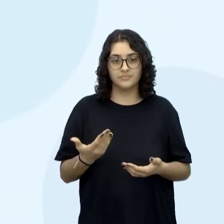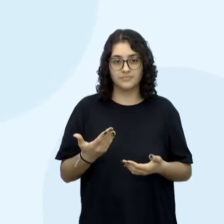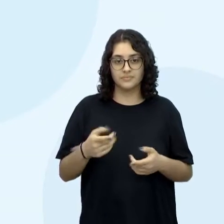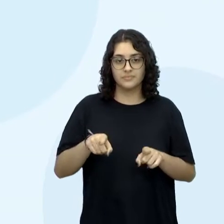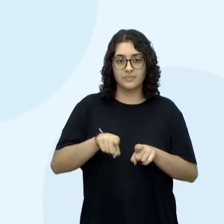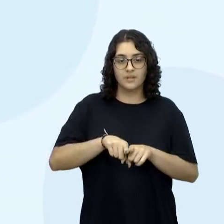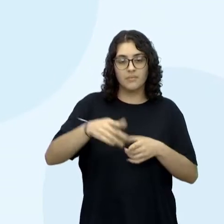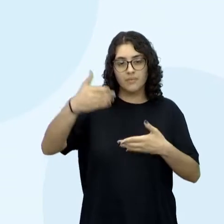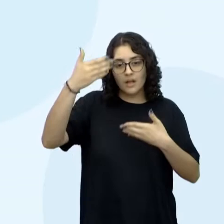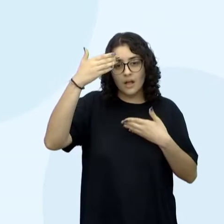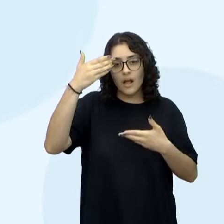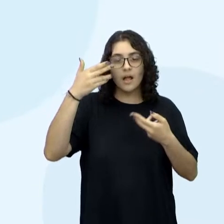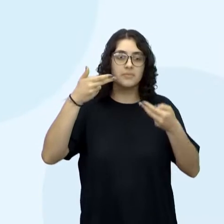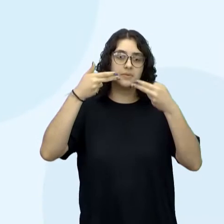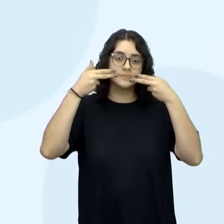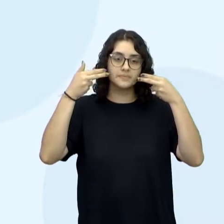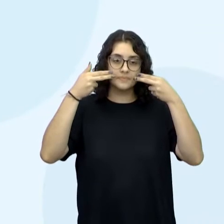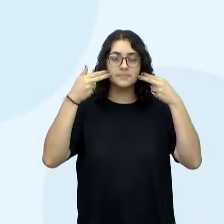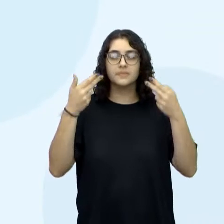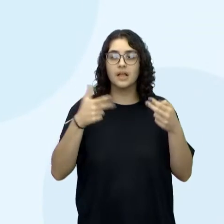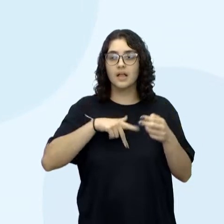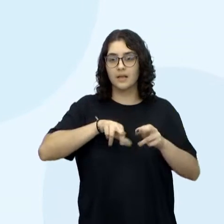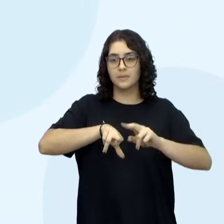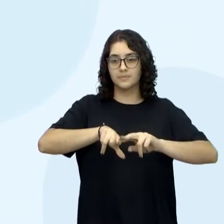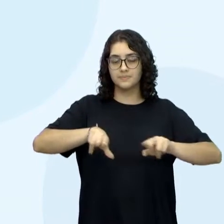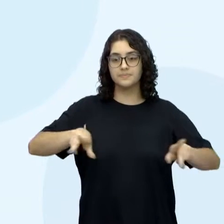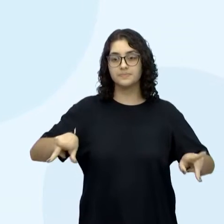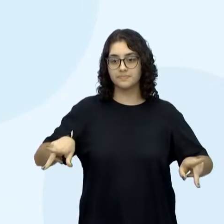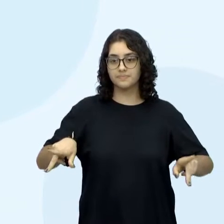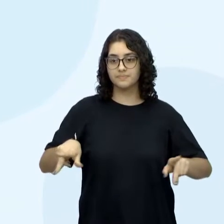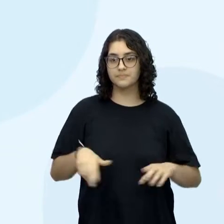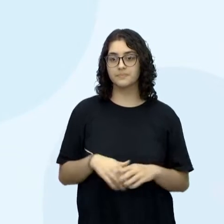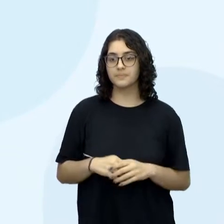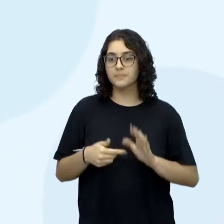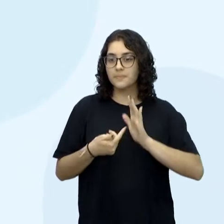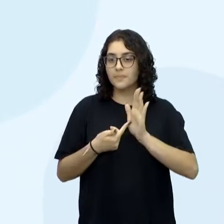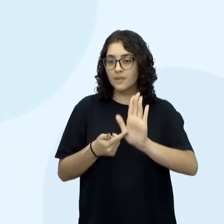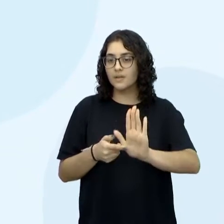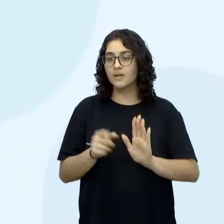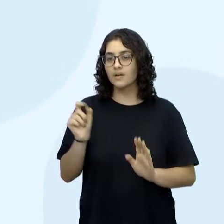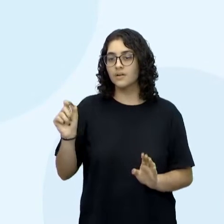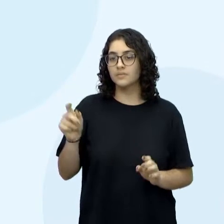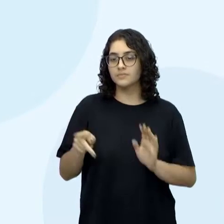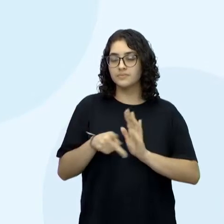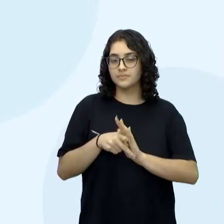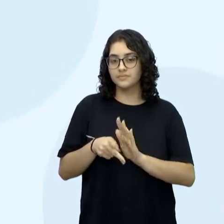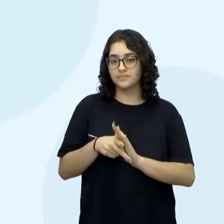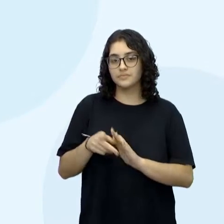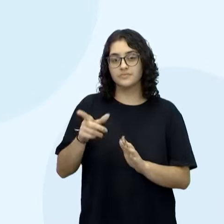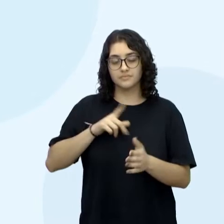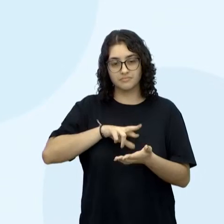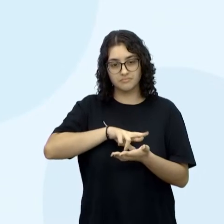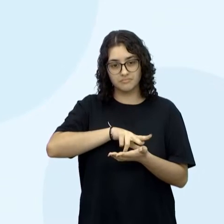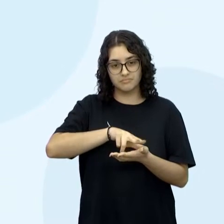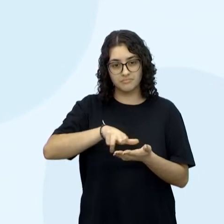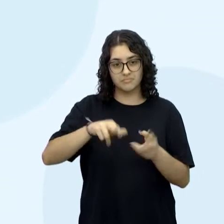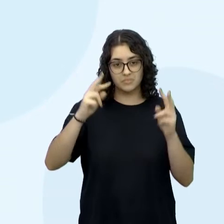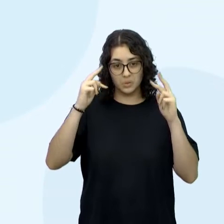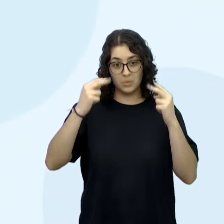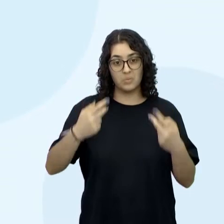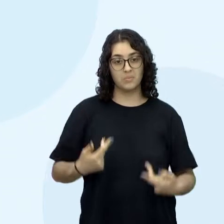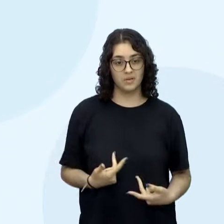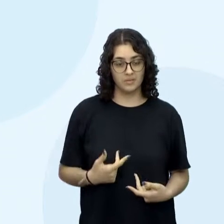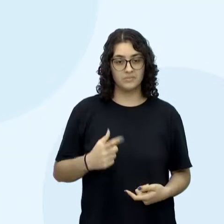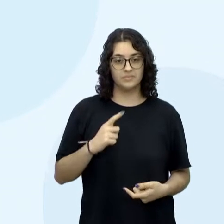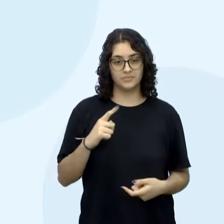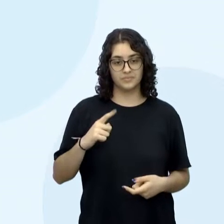árabes, então, indígenas, então a gente tem bastante aí, né? E aí mostra justamente essa questão da grande diversidade humana que a gente tem